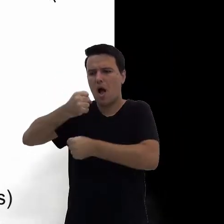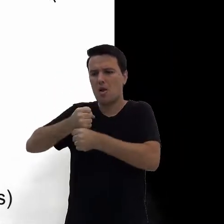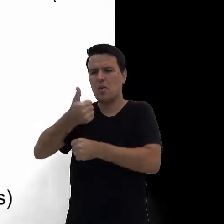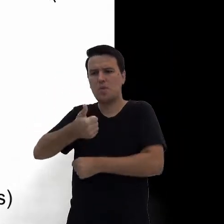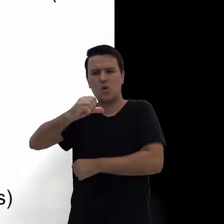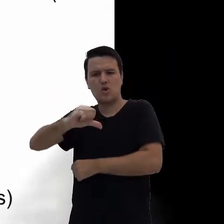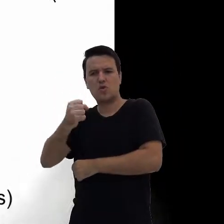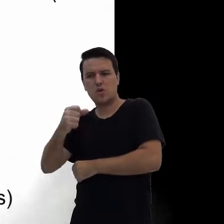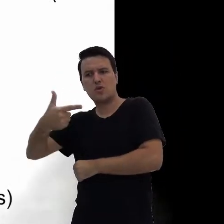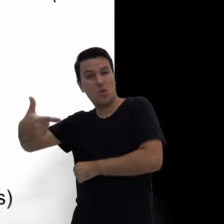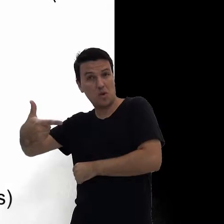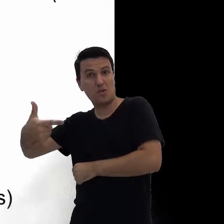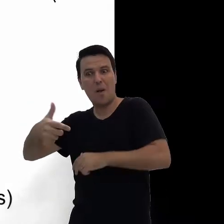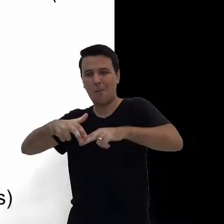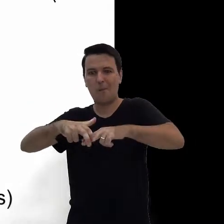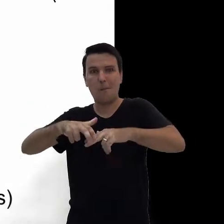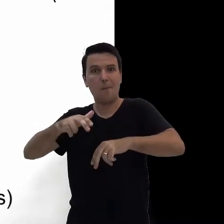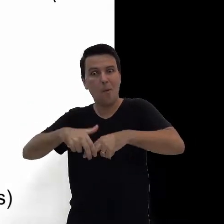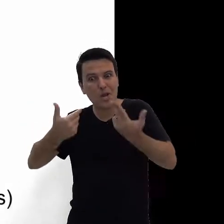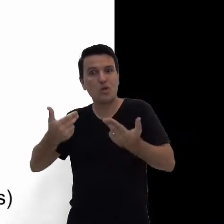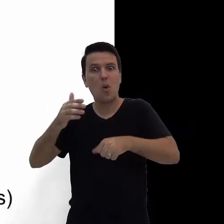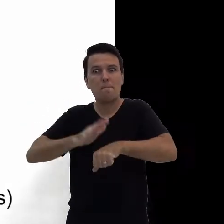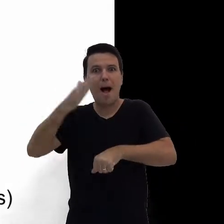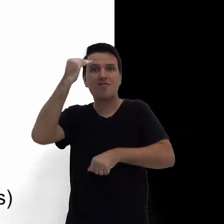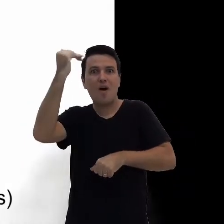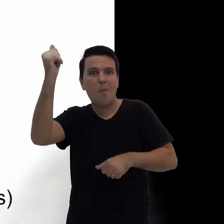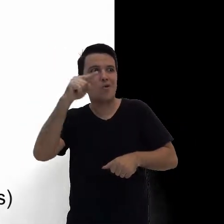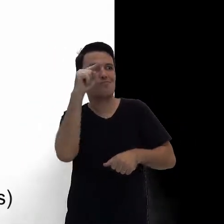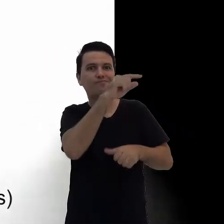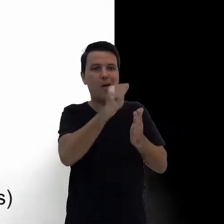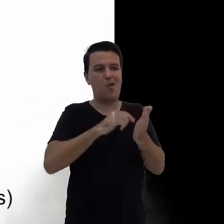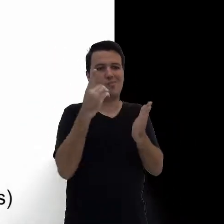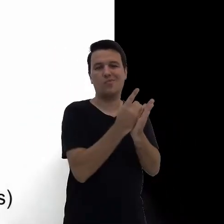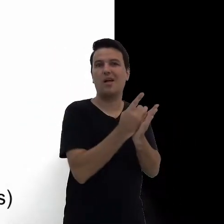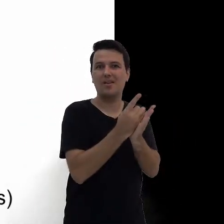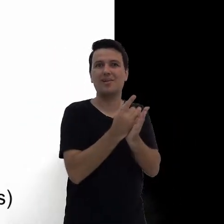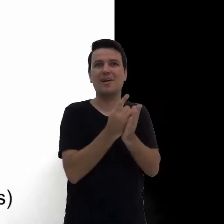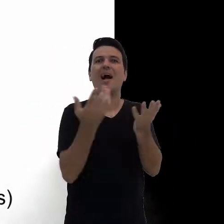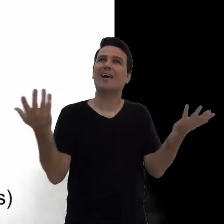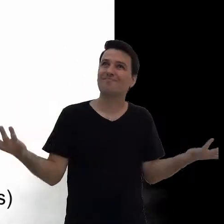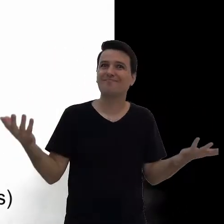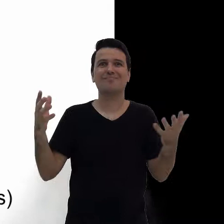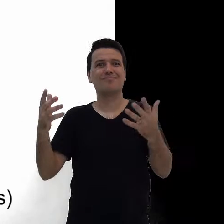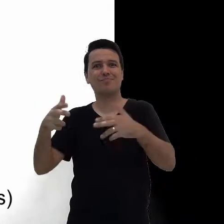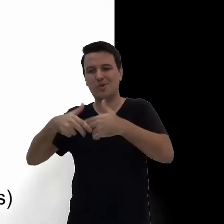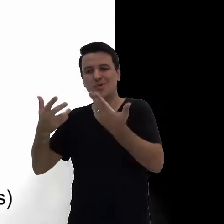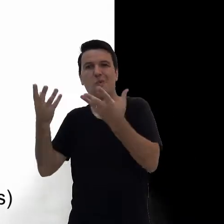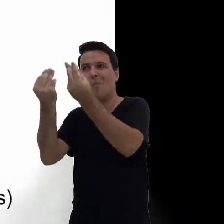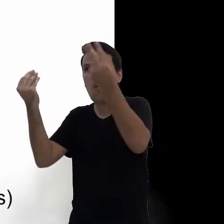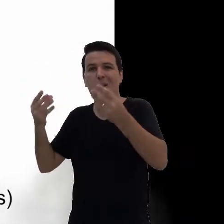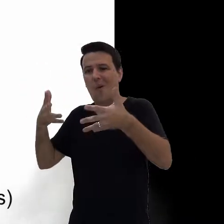computador no ano de 1982. Por isso, ele é um dos mais conhecidos. E daí a confusão